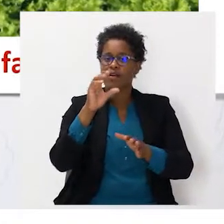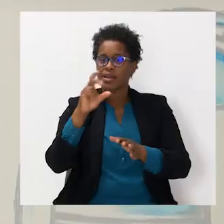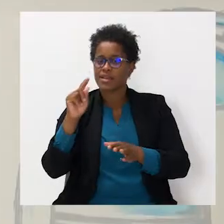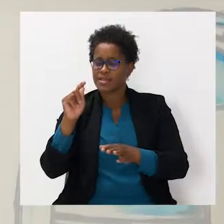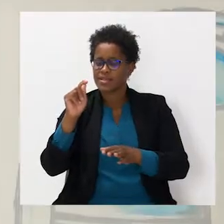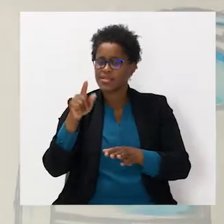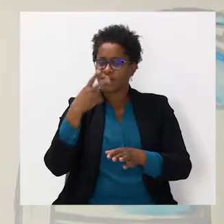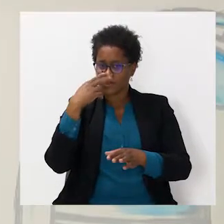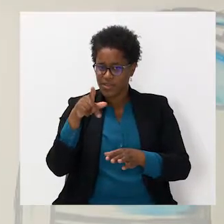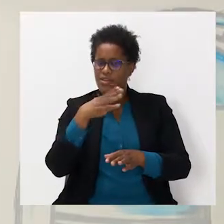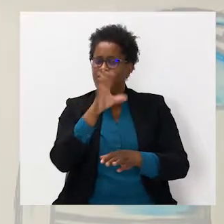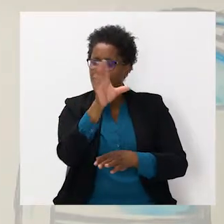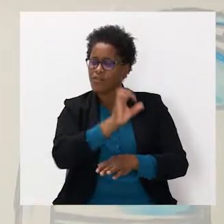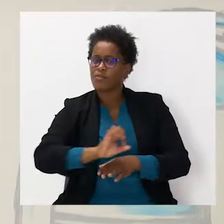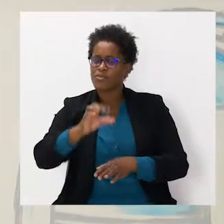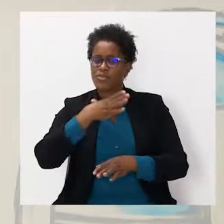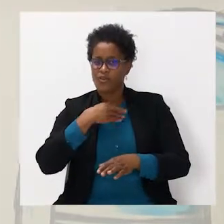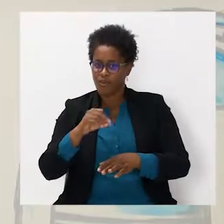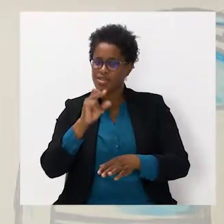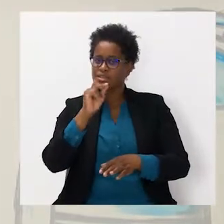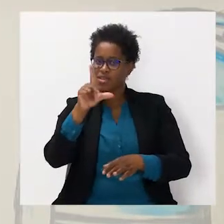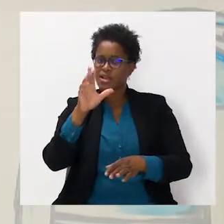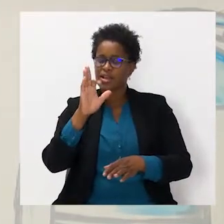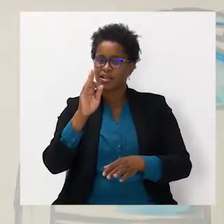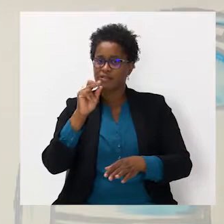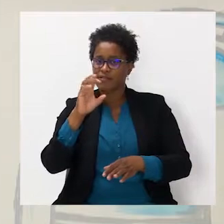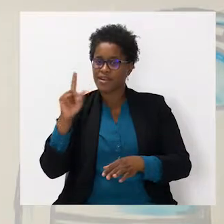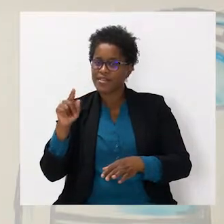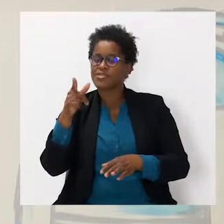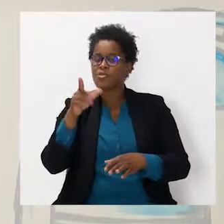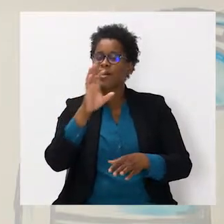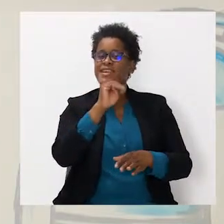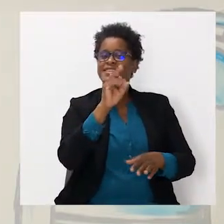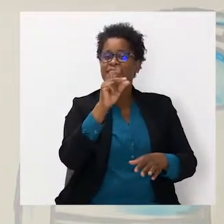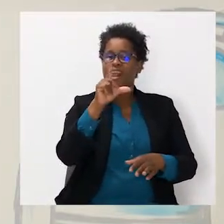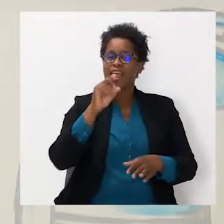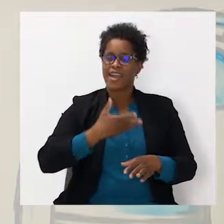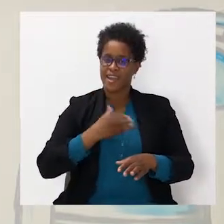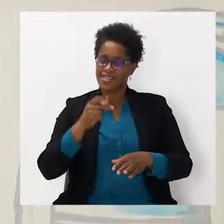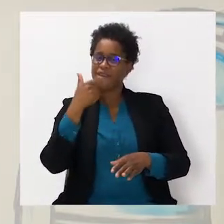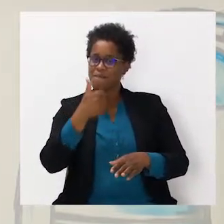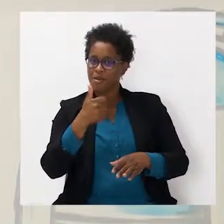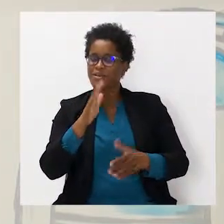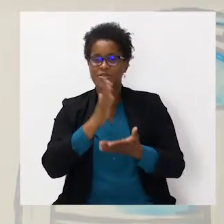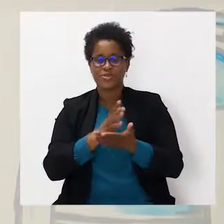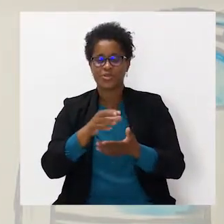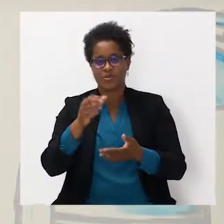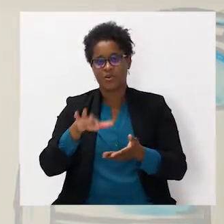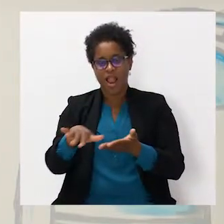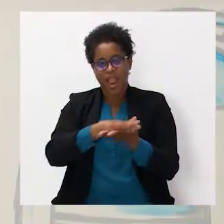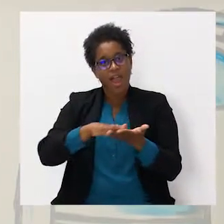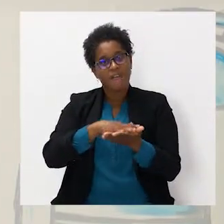alface? Quando é que vocês comem alface? Numa salada. É bom, não é? Basta desinfetar